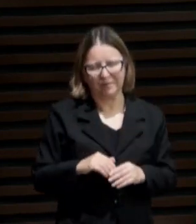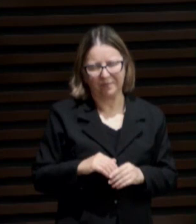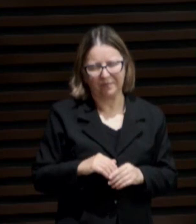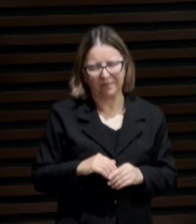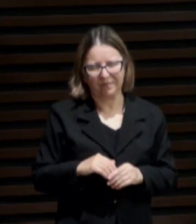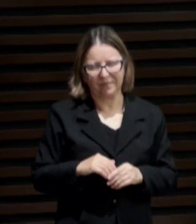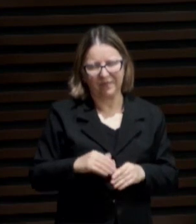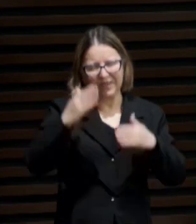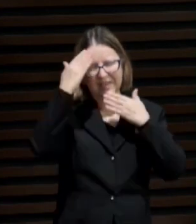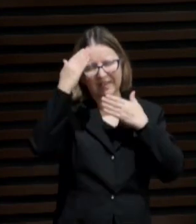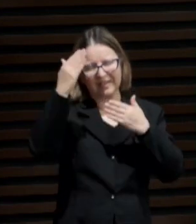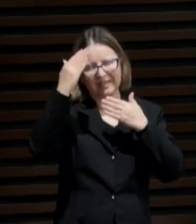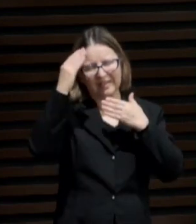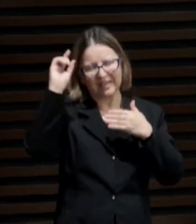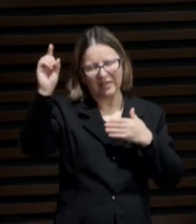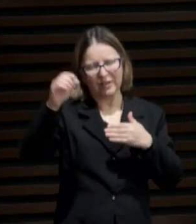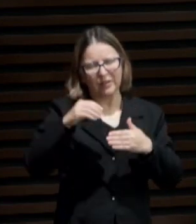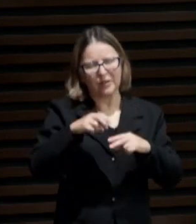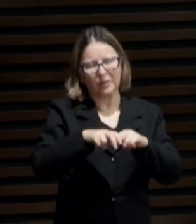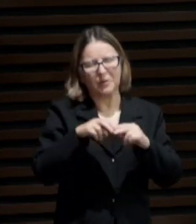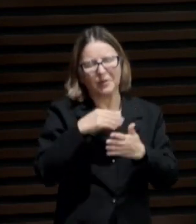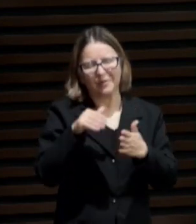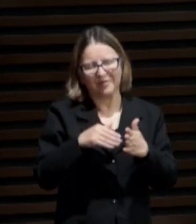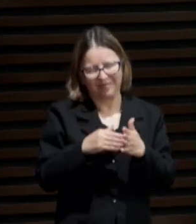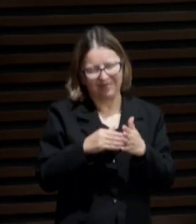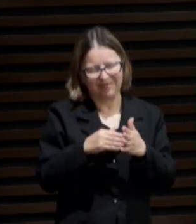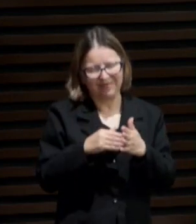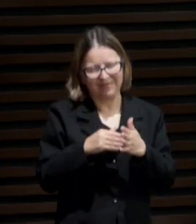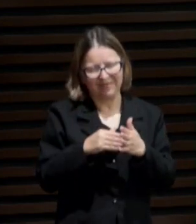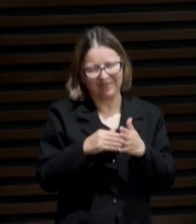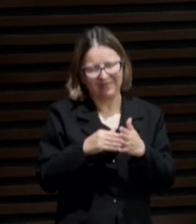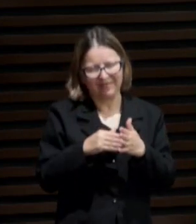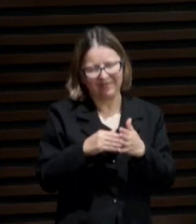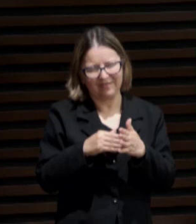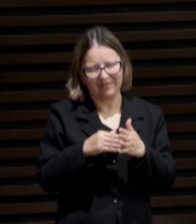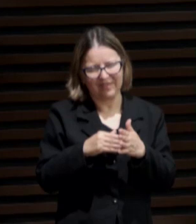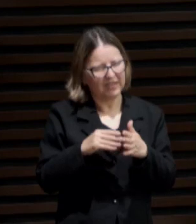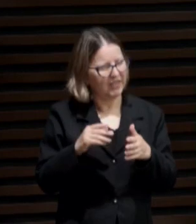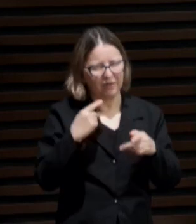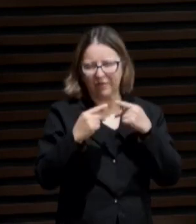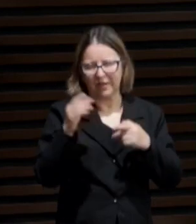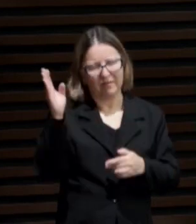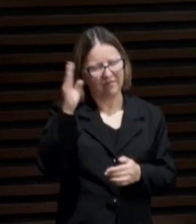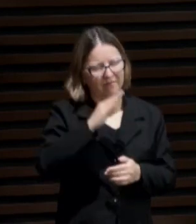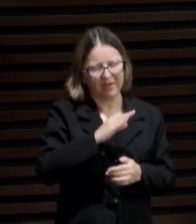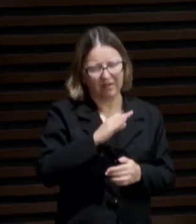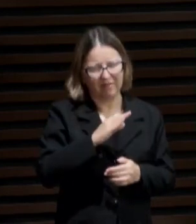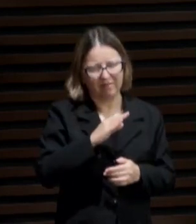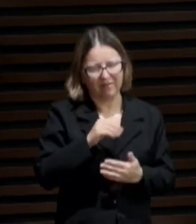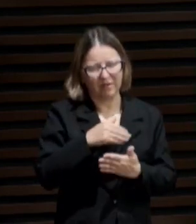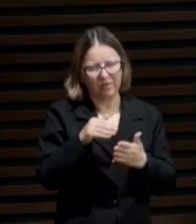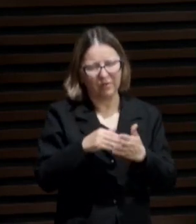Dá graças a Ti por tudo, e a não ser maldizentes, tudo isso